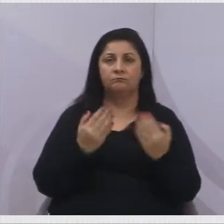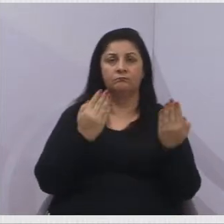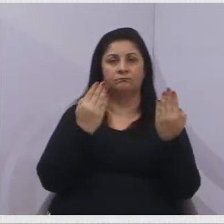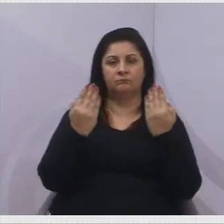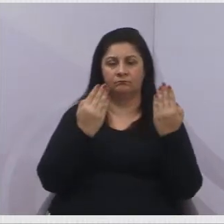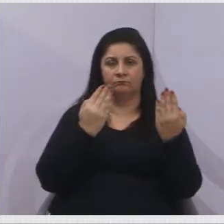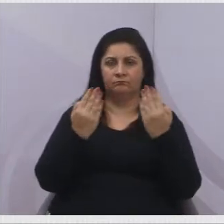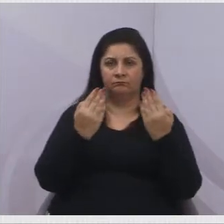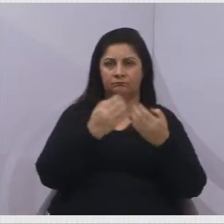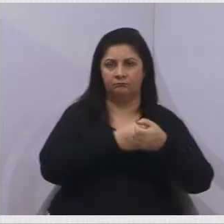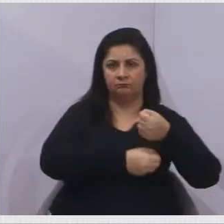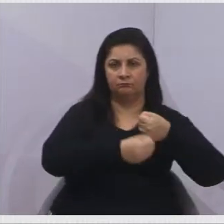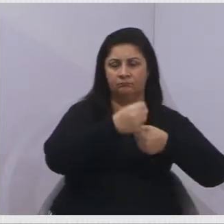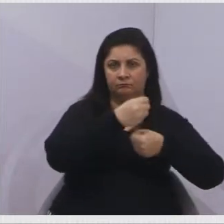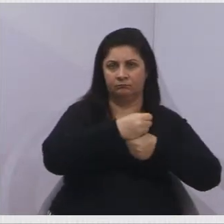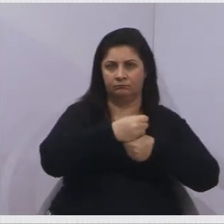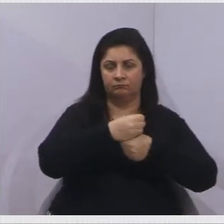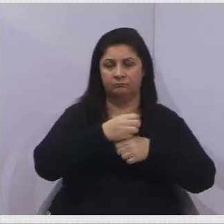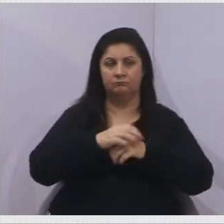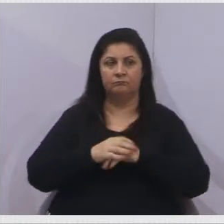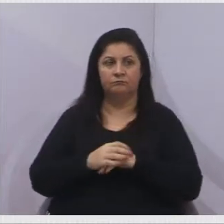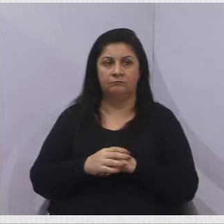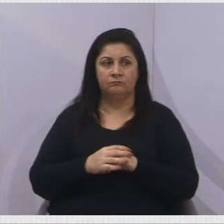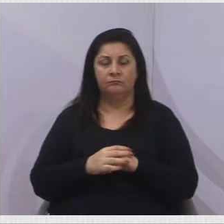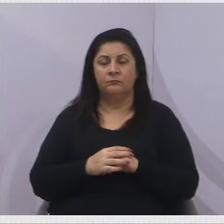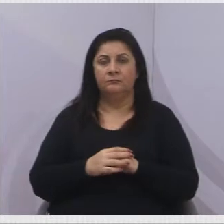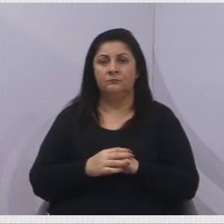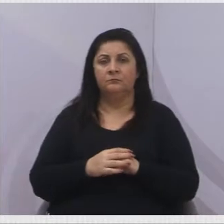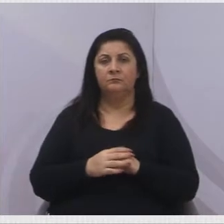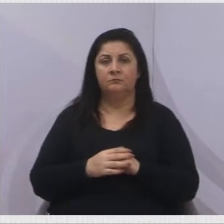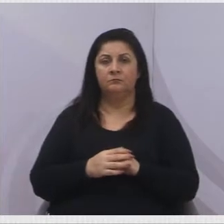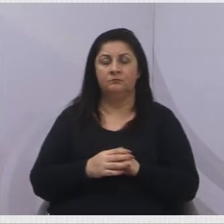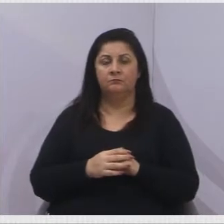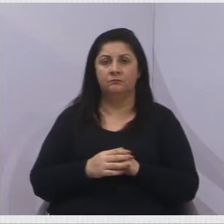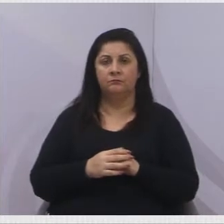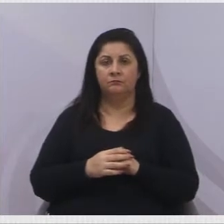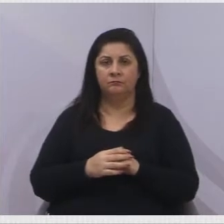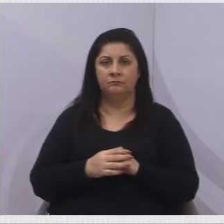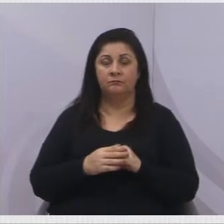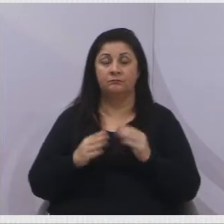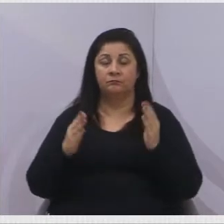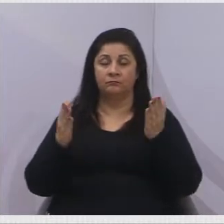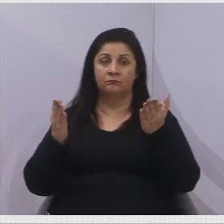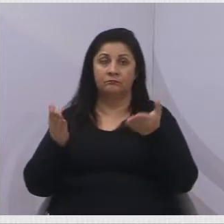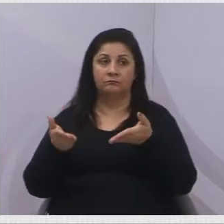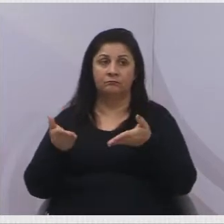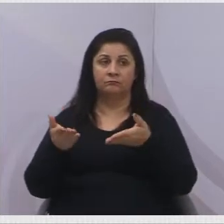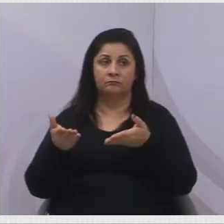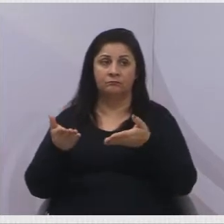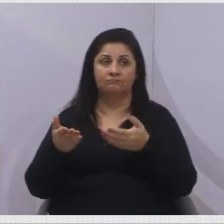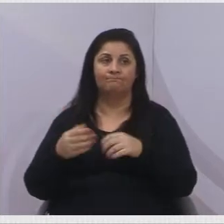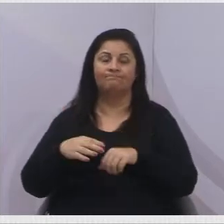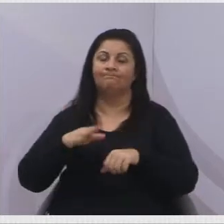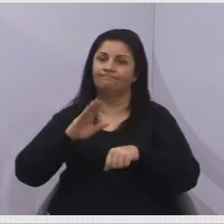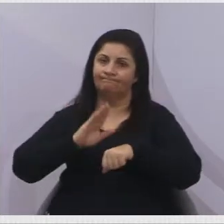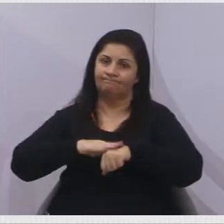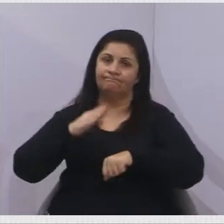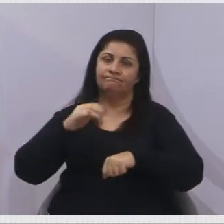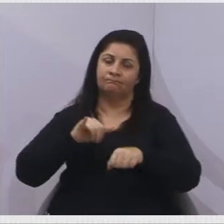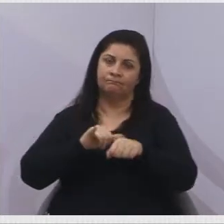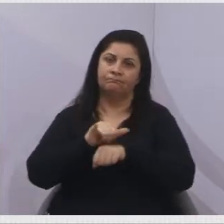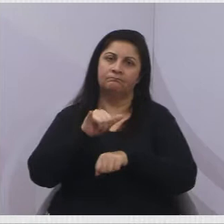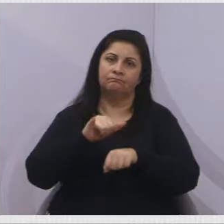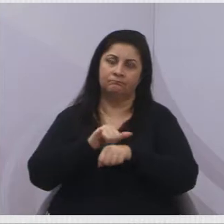compararmos os atendimentos realizados no segundo quadrimestre de 2020 com 2021, e esse